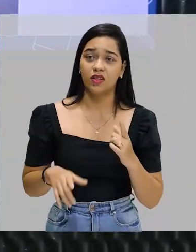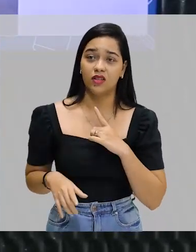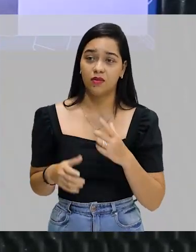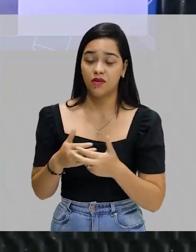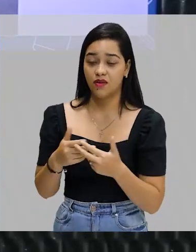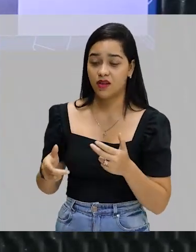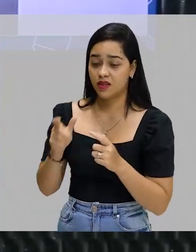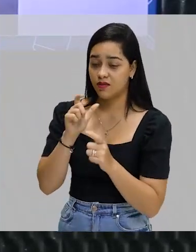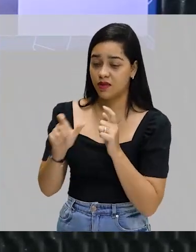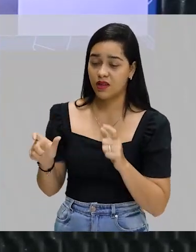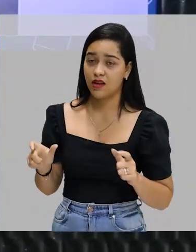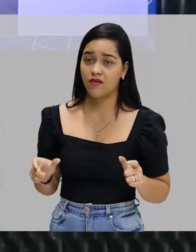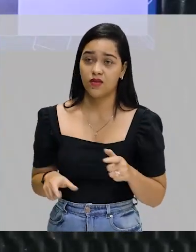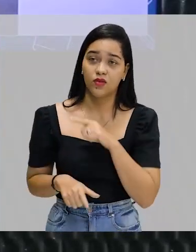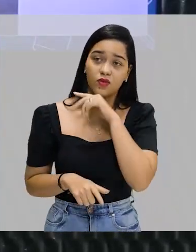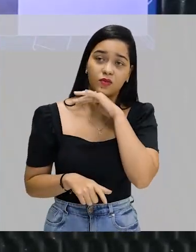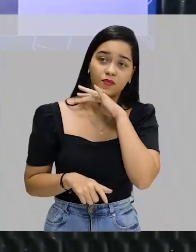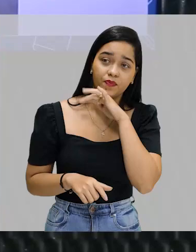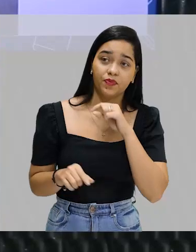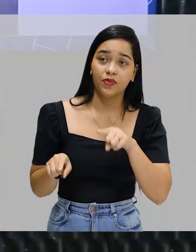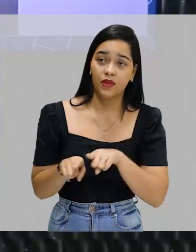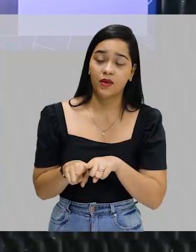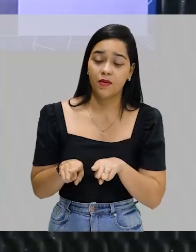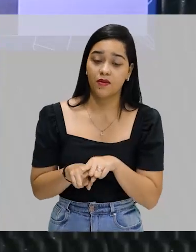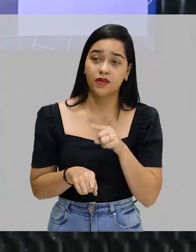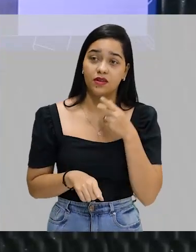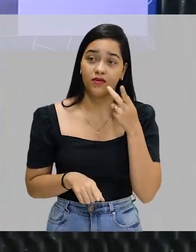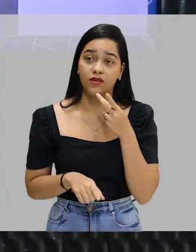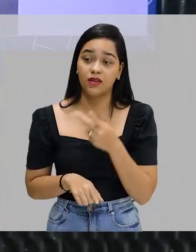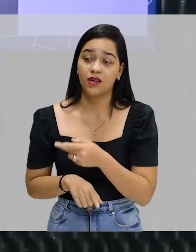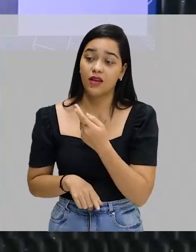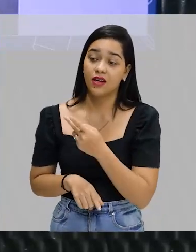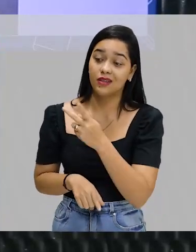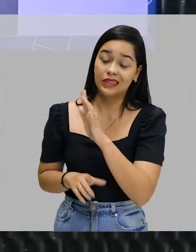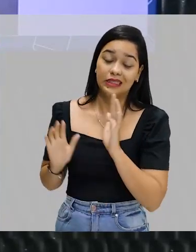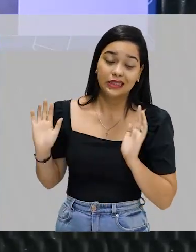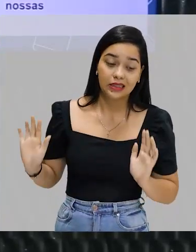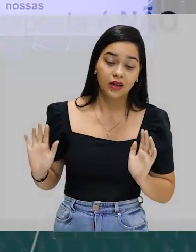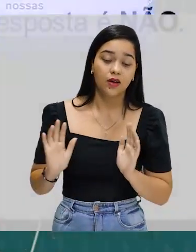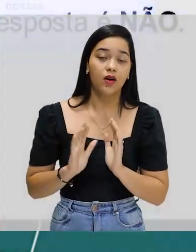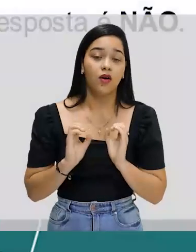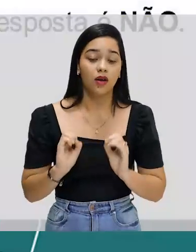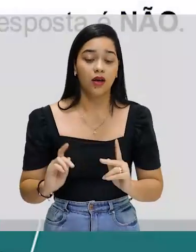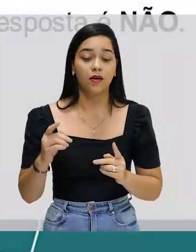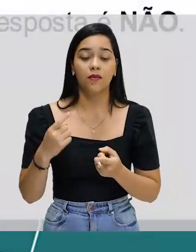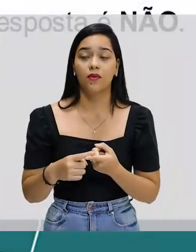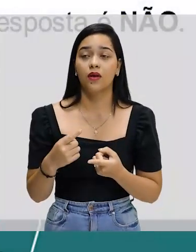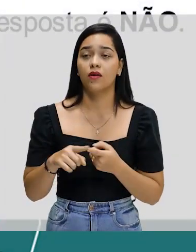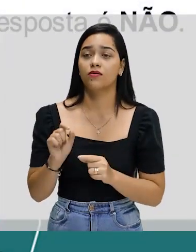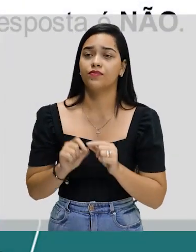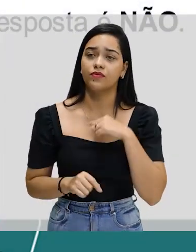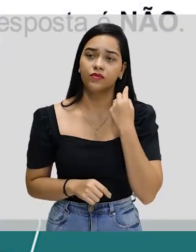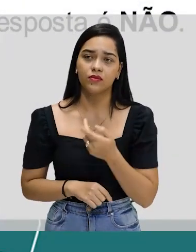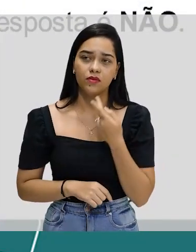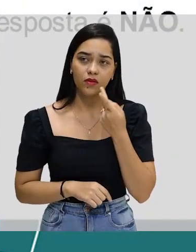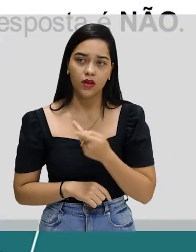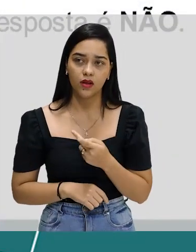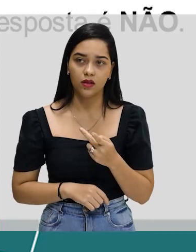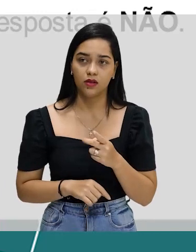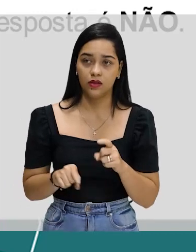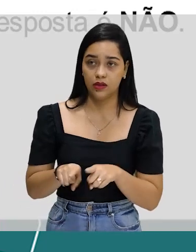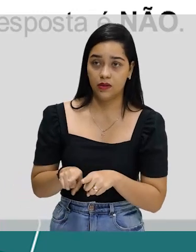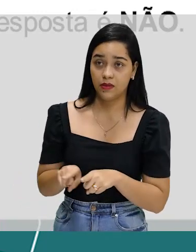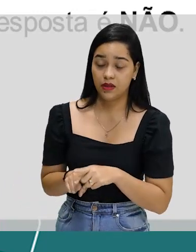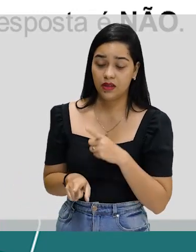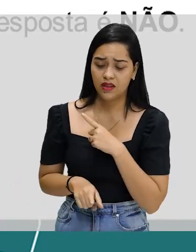uma série de palavras indecorosas, mentalmente tu diz, e atuar, enfim, né? Por quê? Porque quando a gente fala do belo, a gente também fala